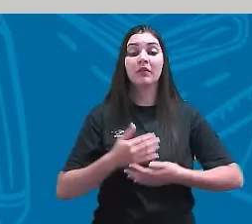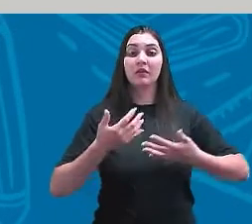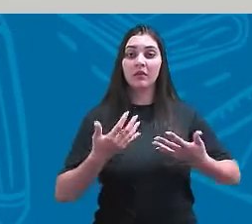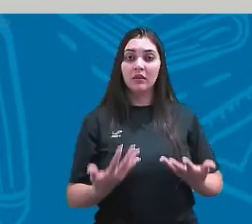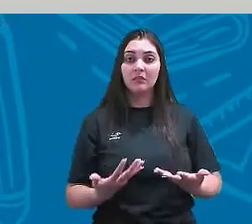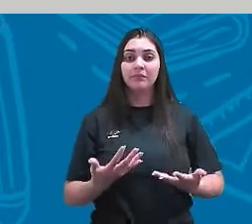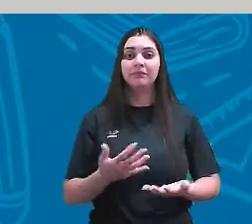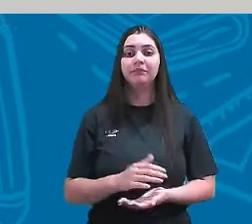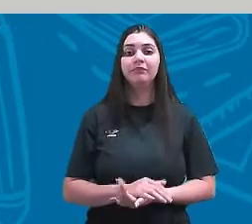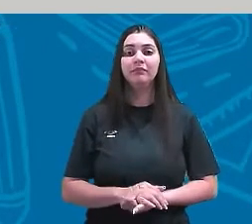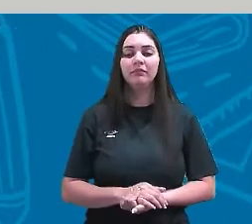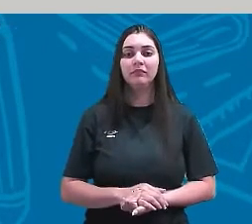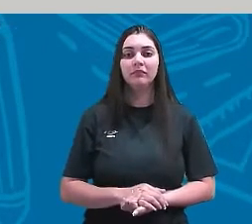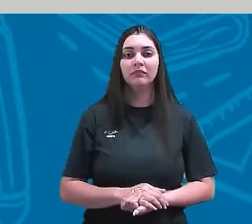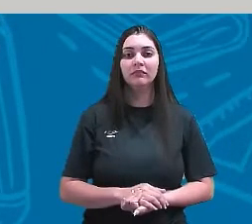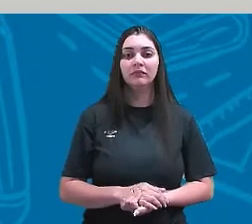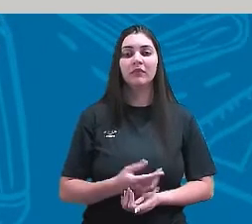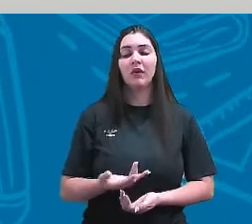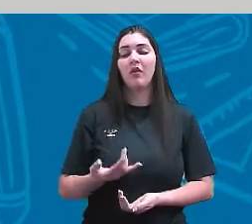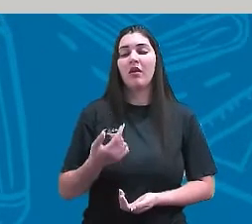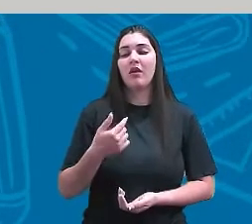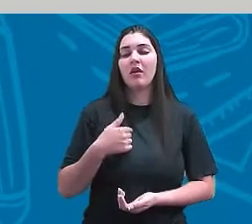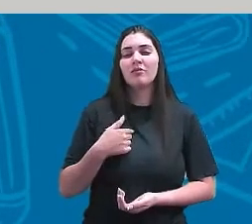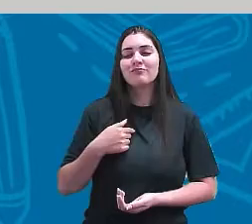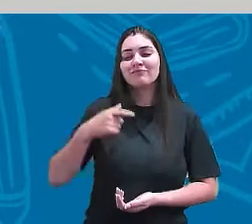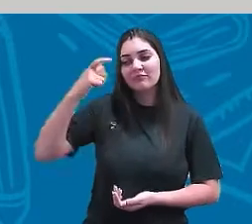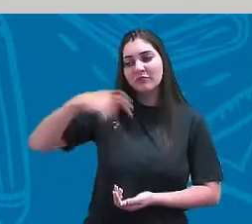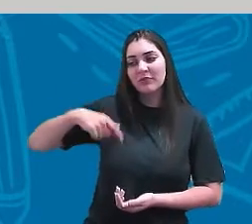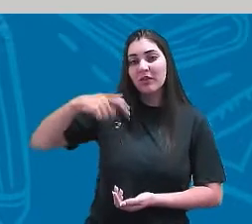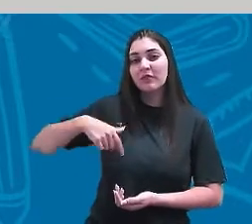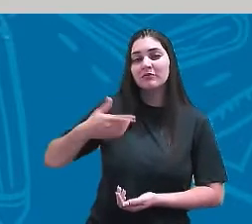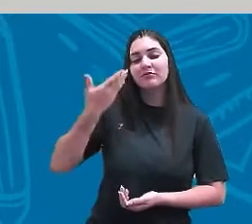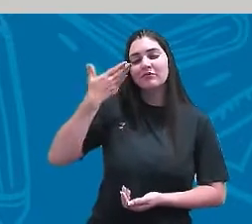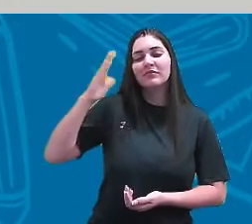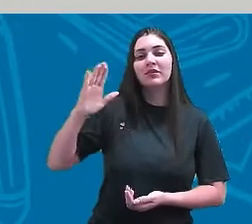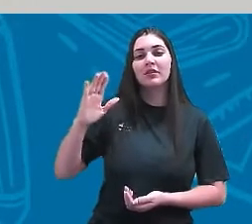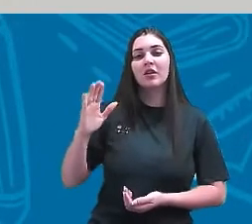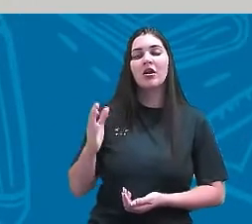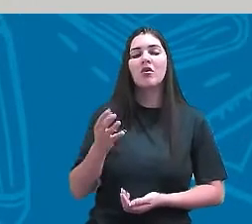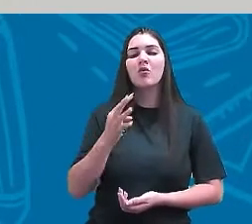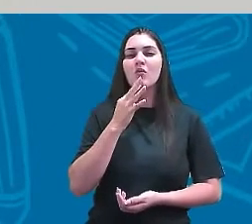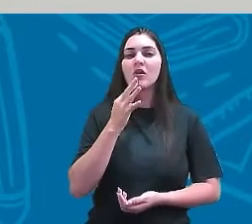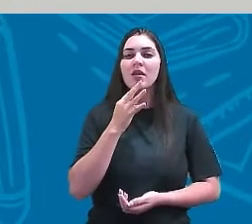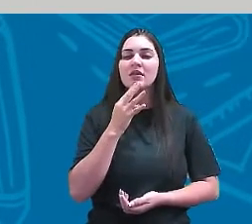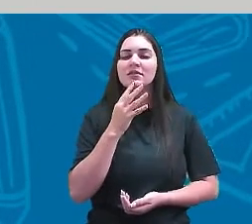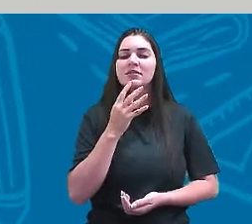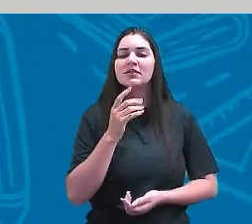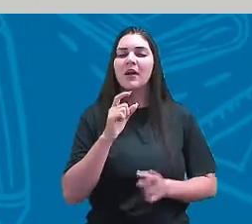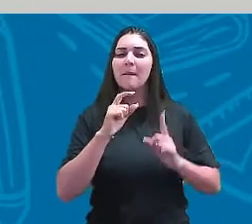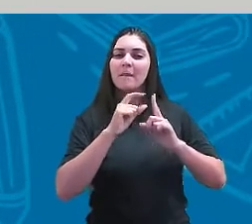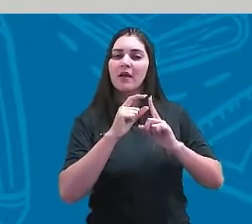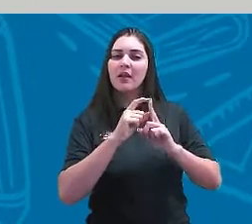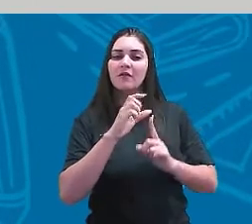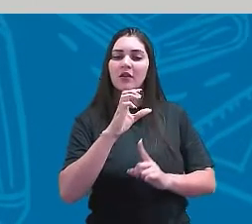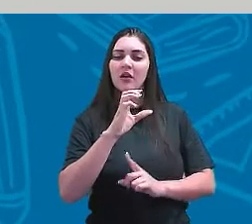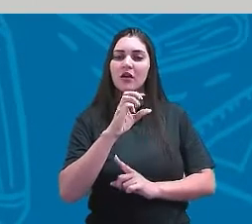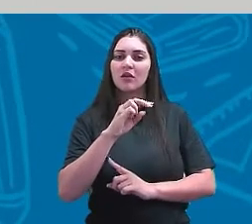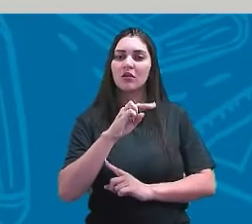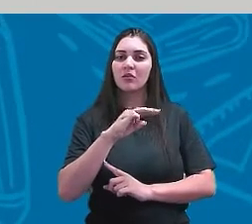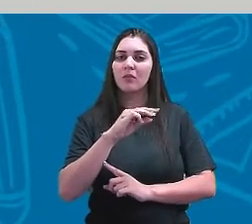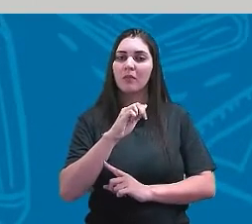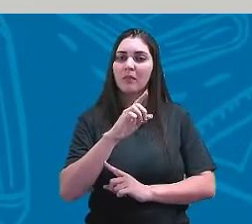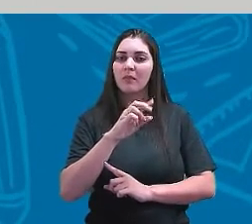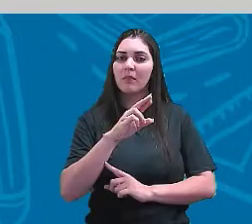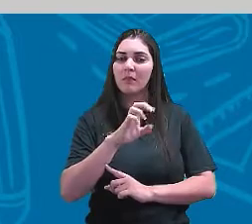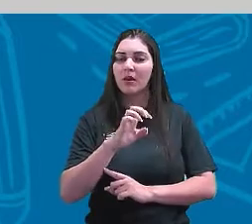Então, gente, eu não sou daqui de Vitória. Quando eu vim trabalhar em Vitória, muitos ouvi falar em Cumado e Florzinha. Sendo que, onde